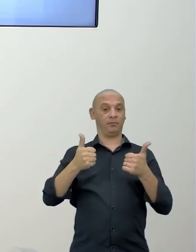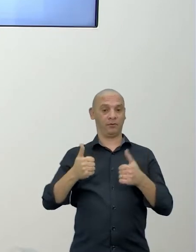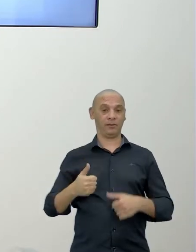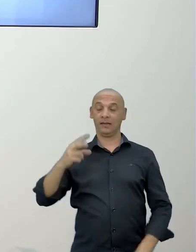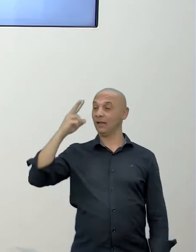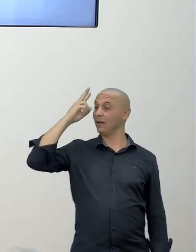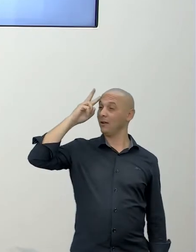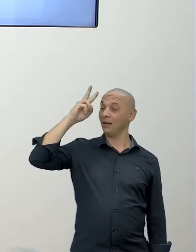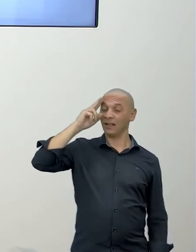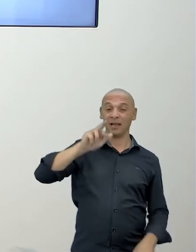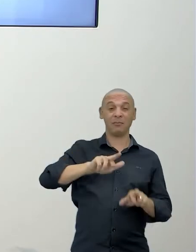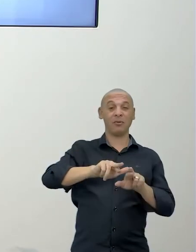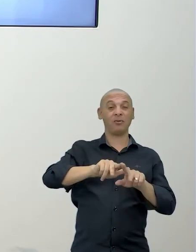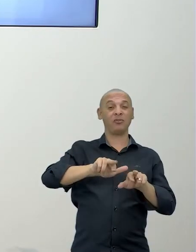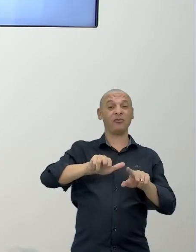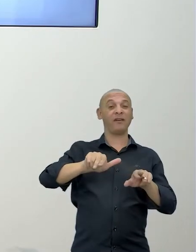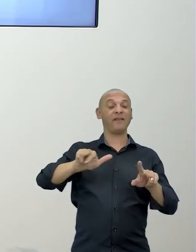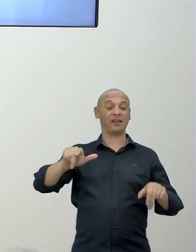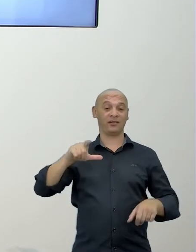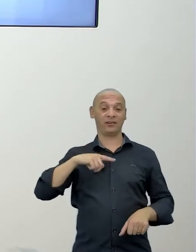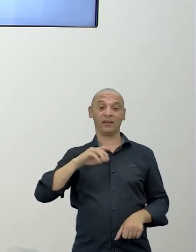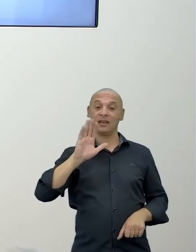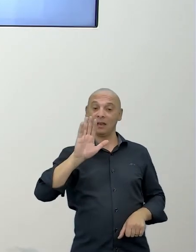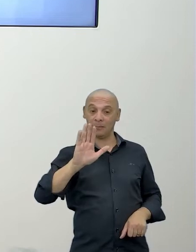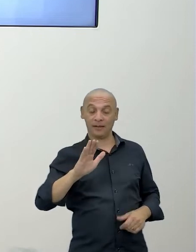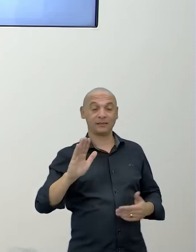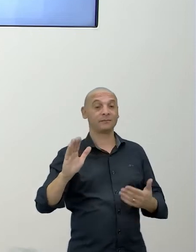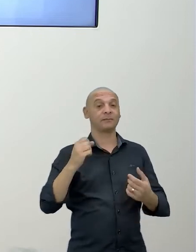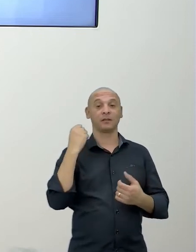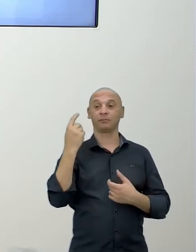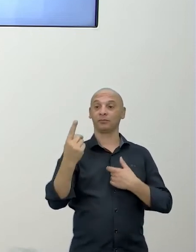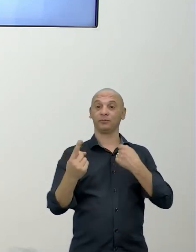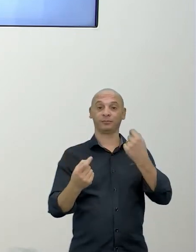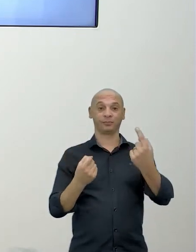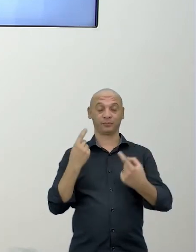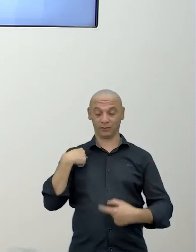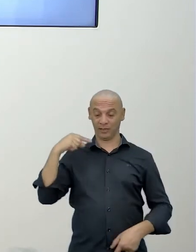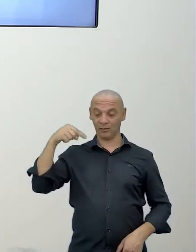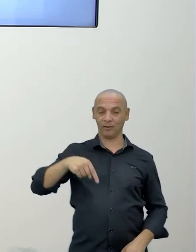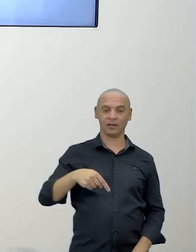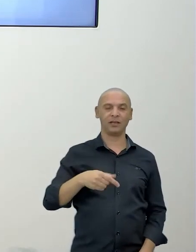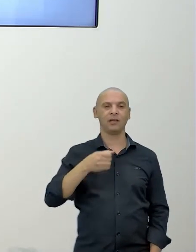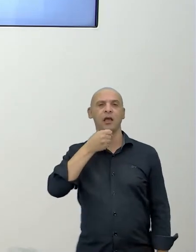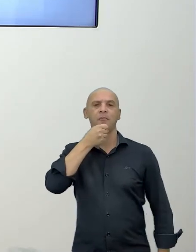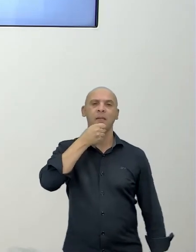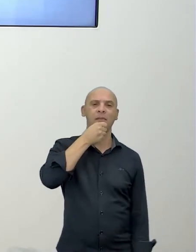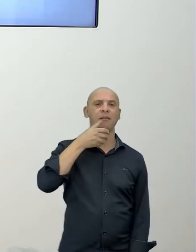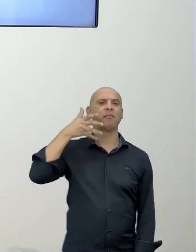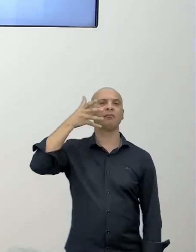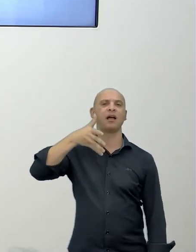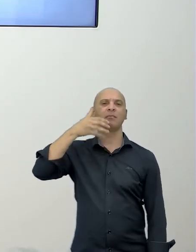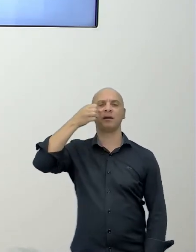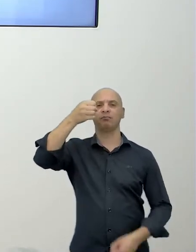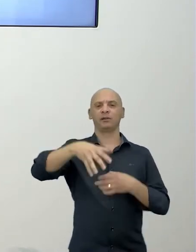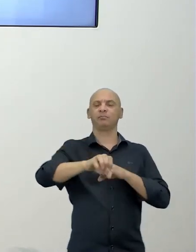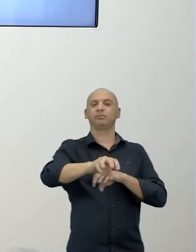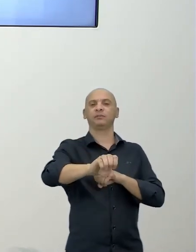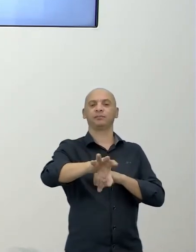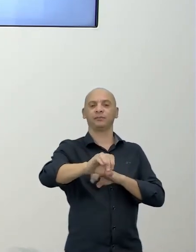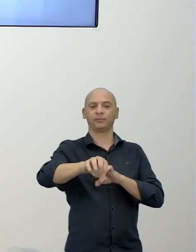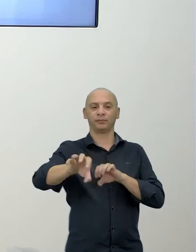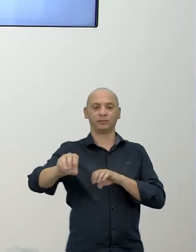Casos de família. Eu me considero uma pessoa com uma boa memória. Razoavelmente. Eu lembro de muita coisa aleatória. Mas